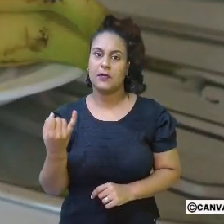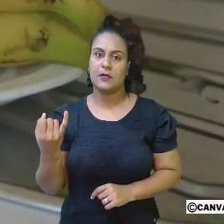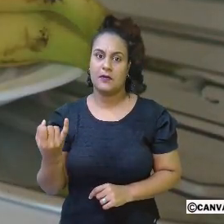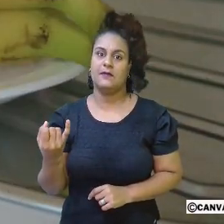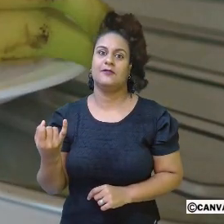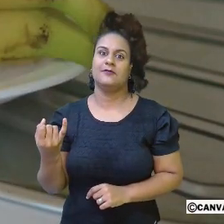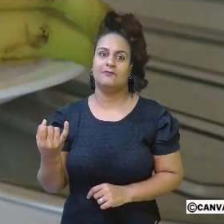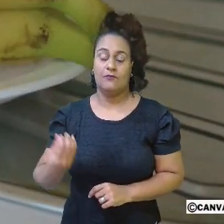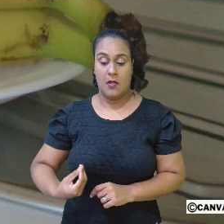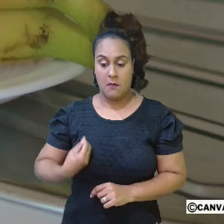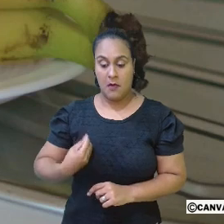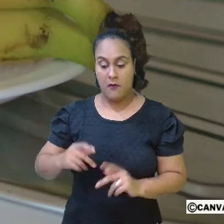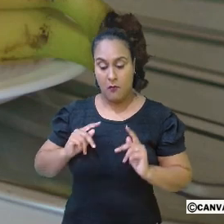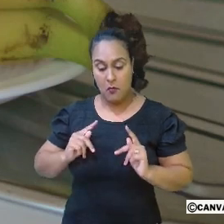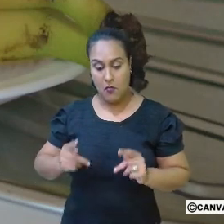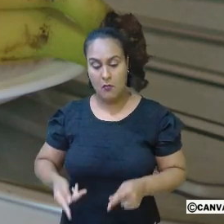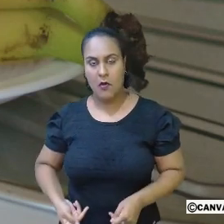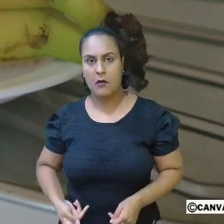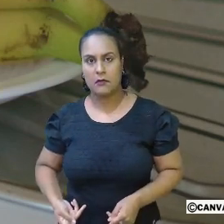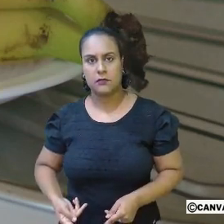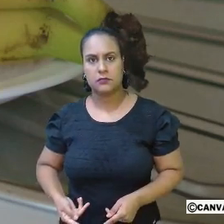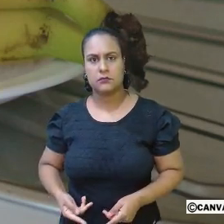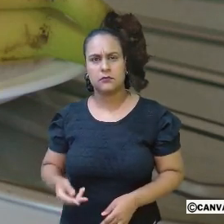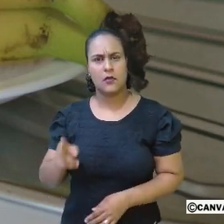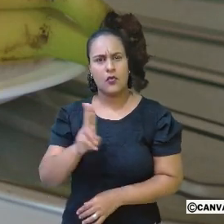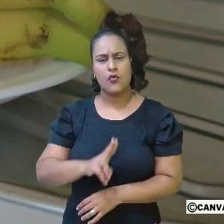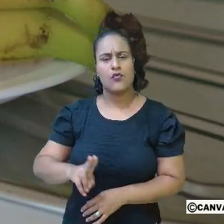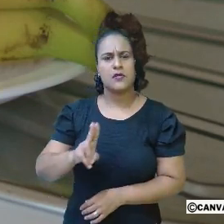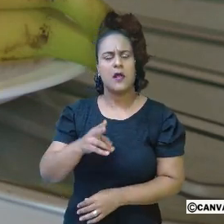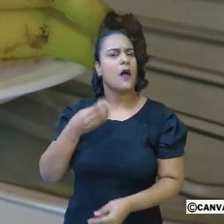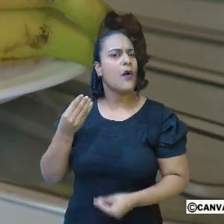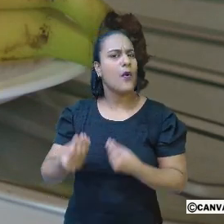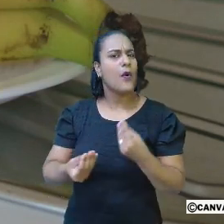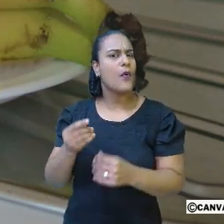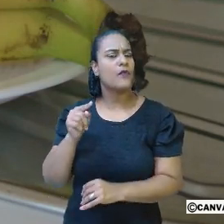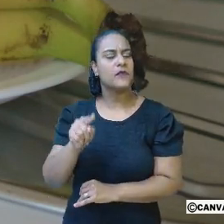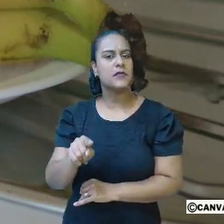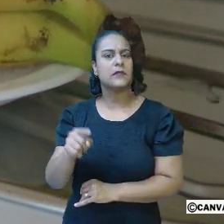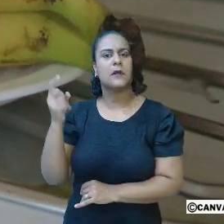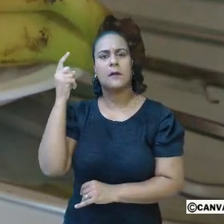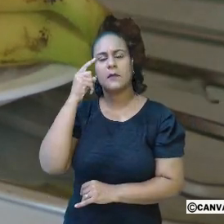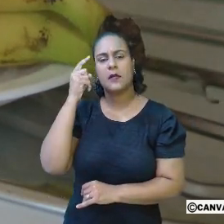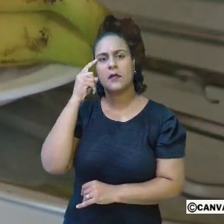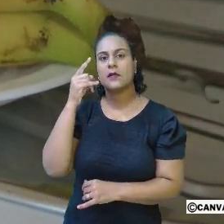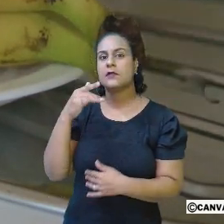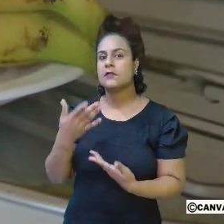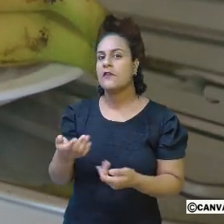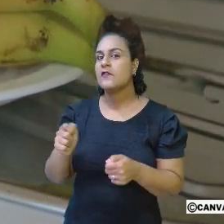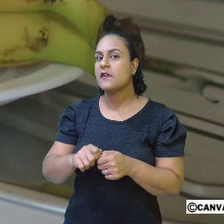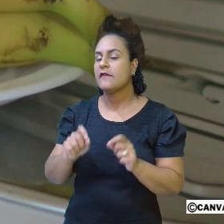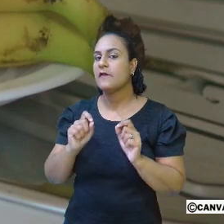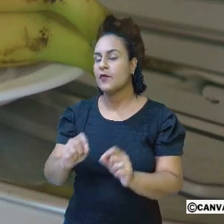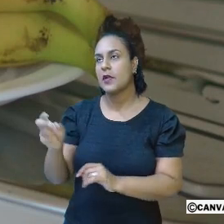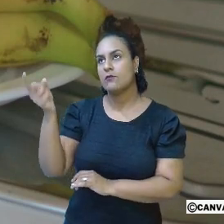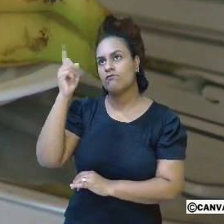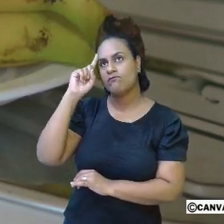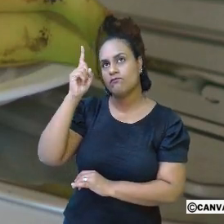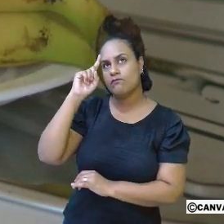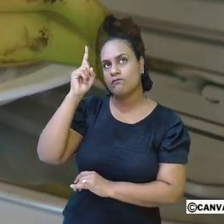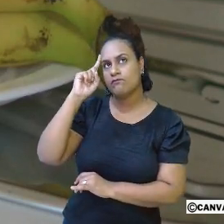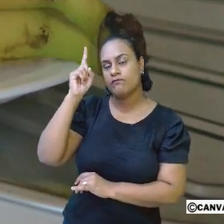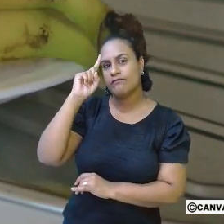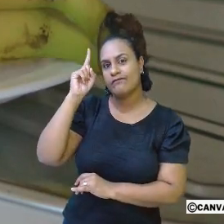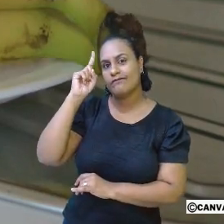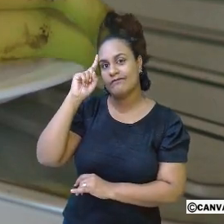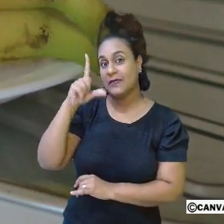E como é que você utiliza a água na sua casa? Pensa aí, quais são as coisas que você faz no seu dia a dia, no seu